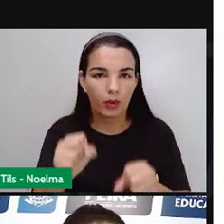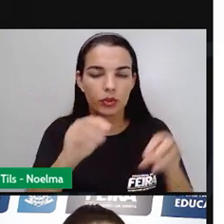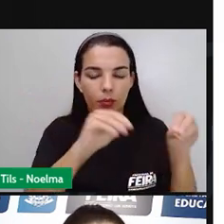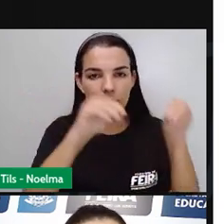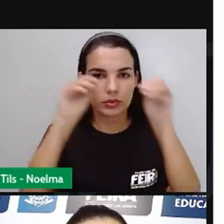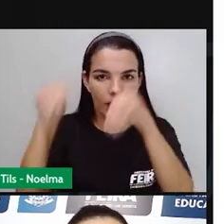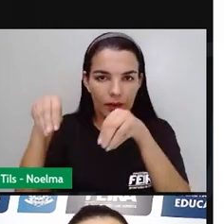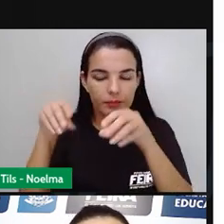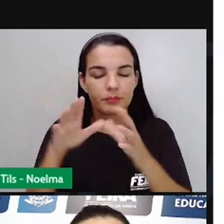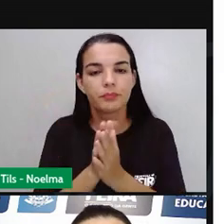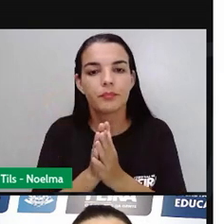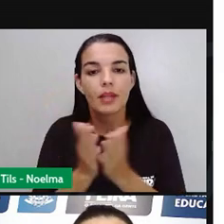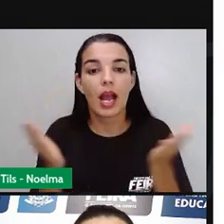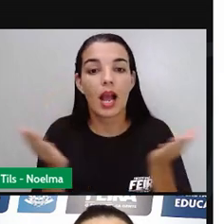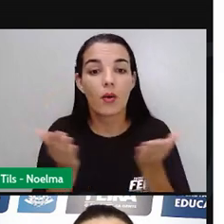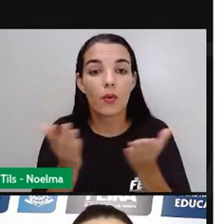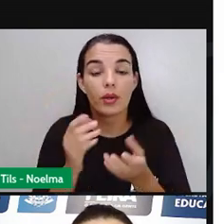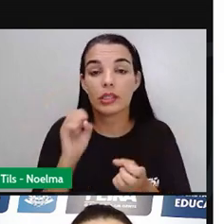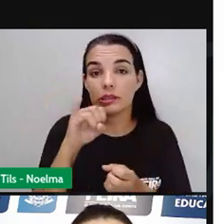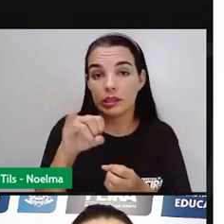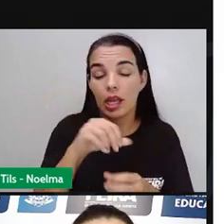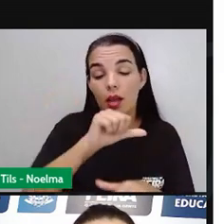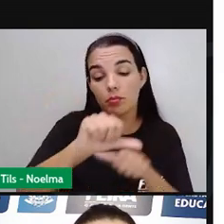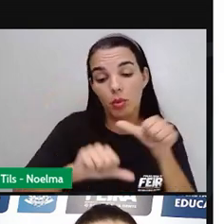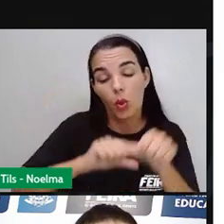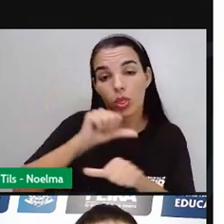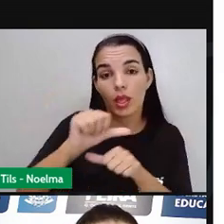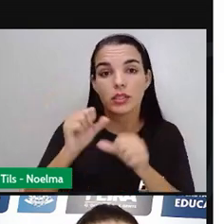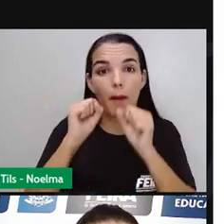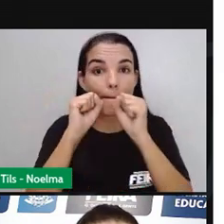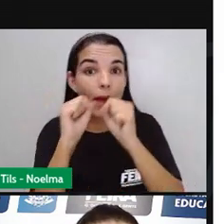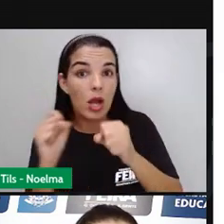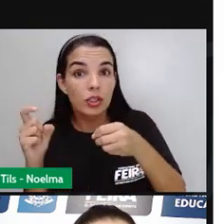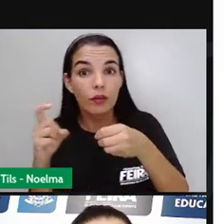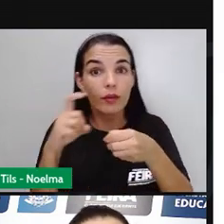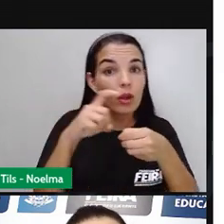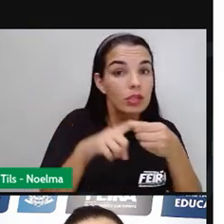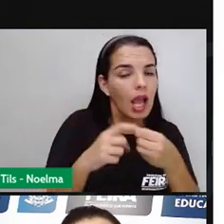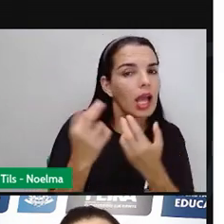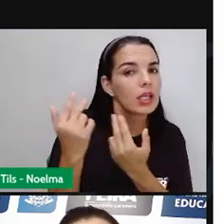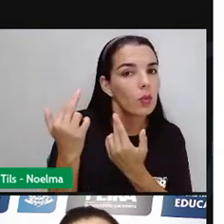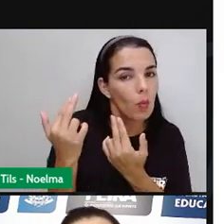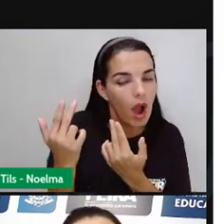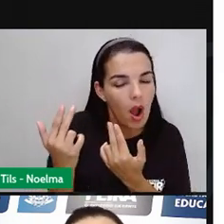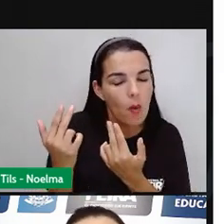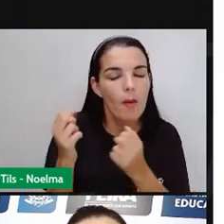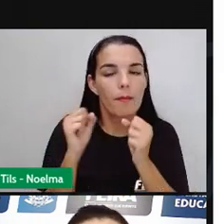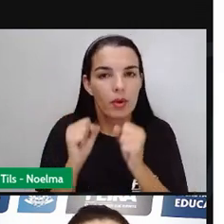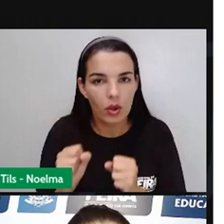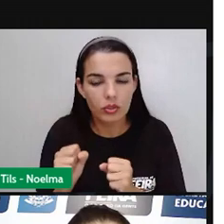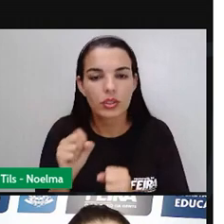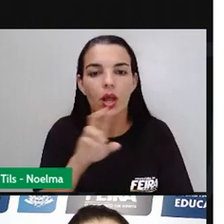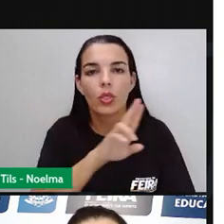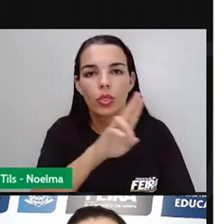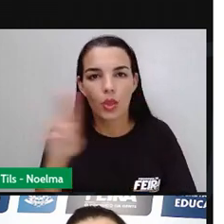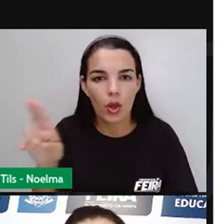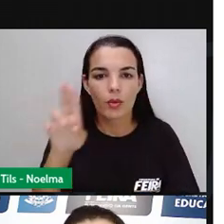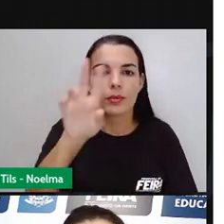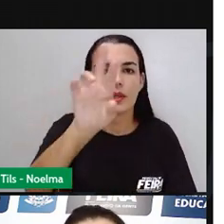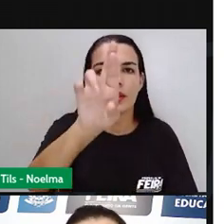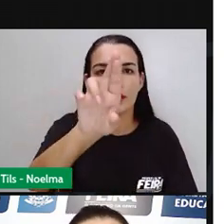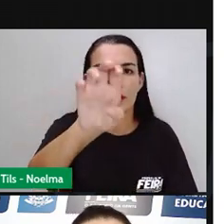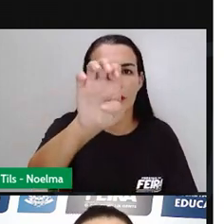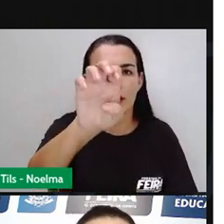irreversível. As mudanças em que os materiais voltam ao seu aspecto inicial são chamadas de mudanças